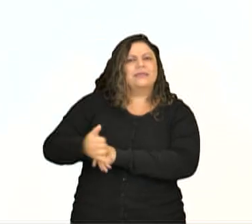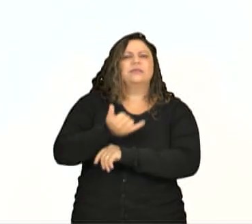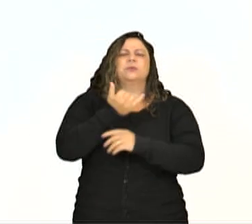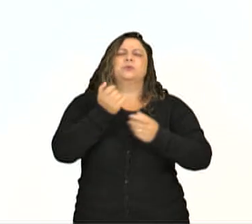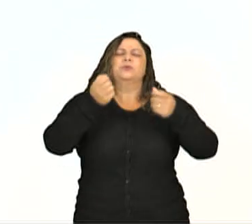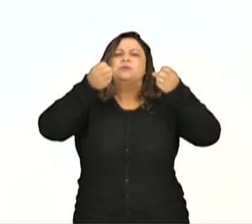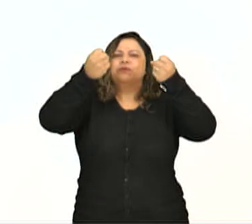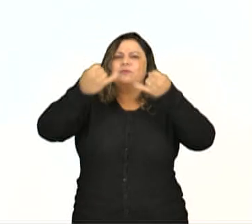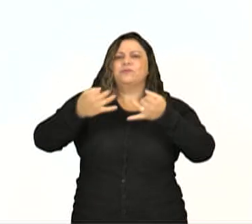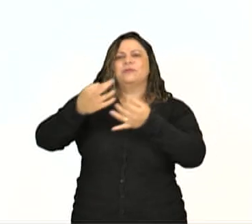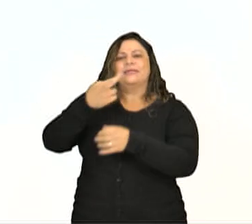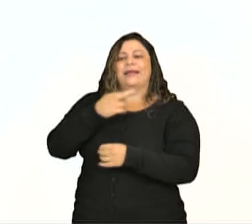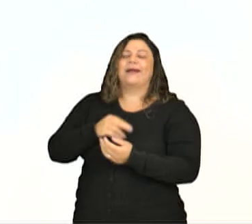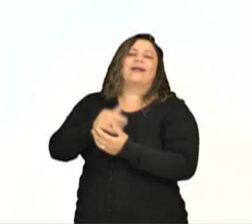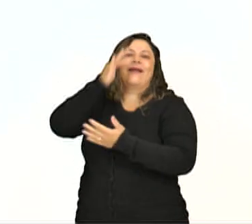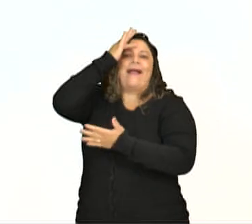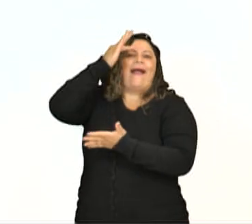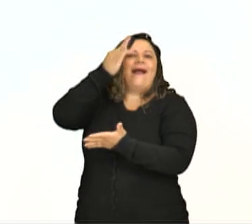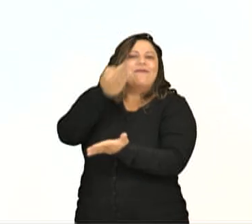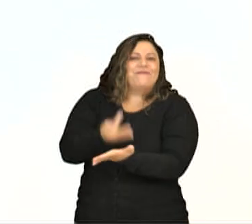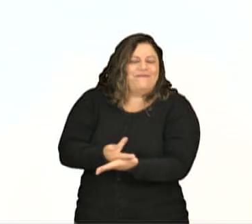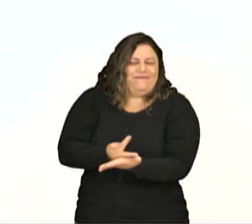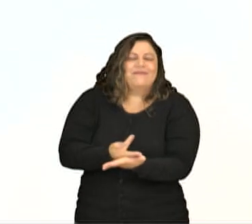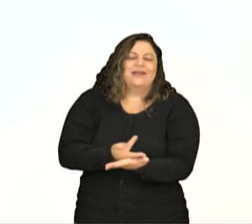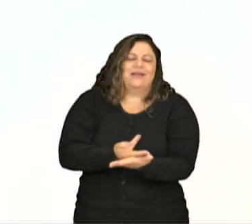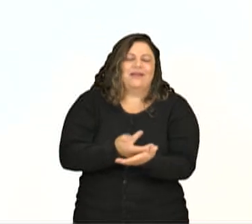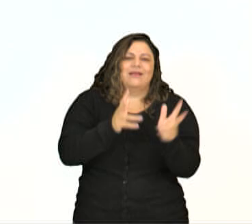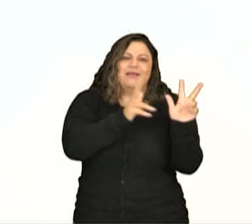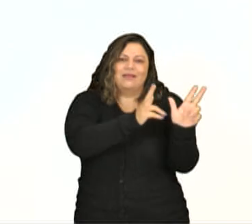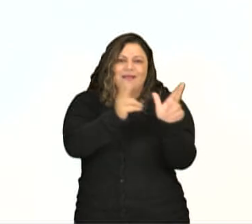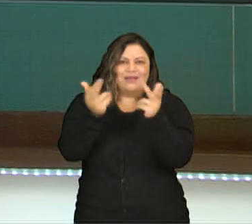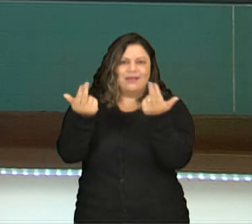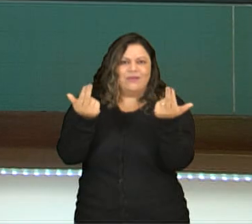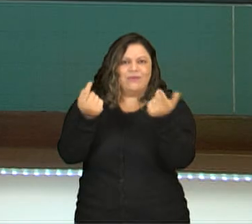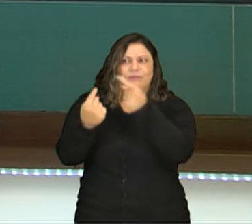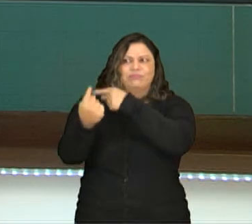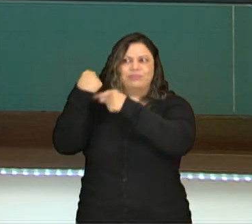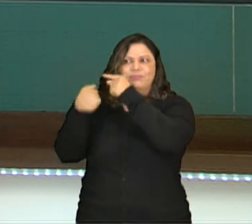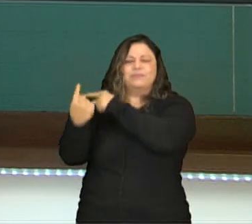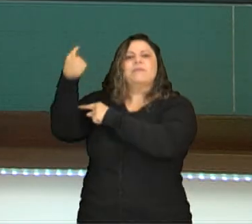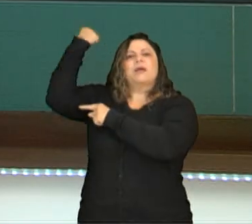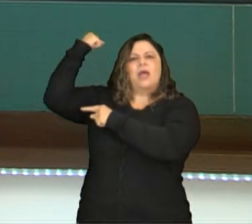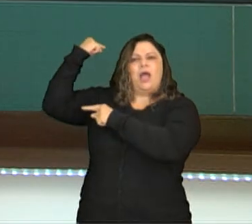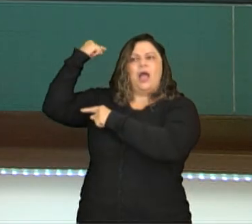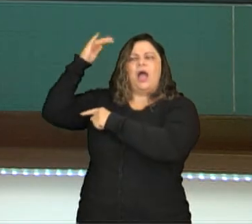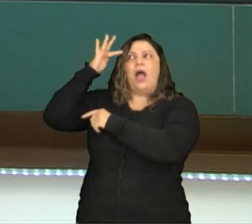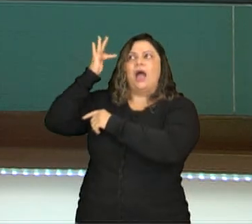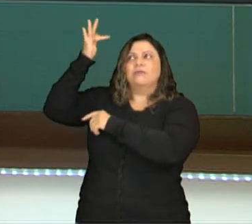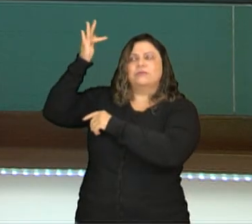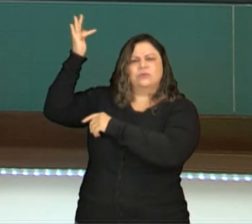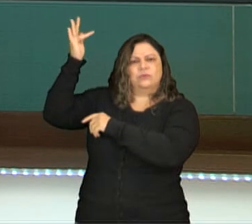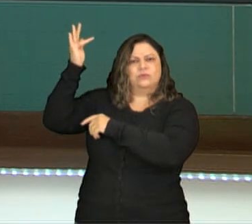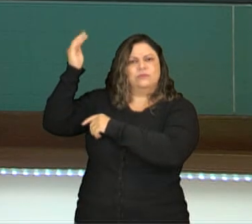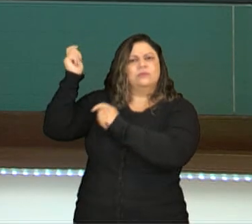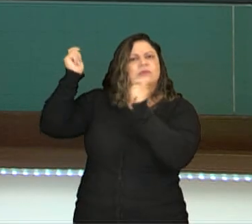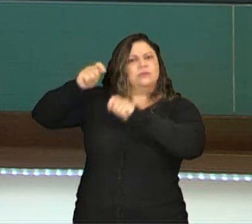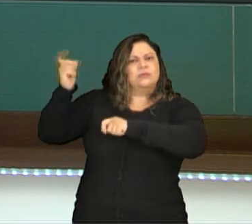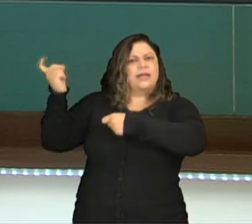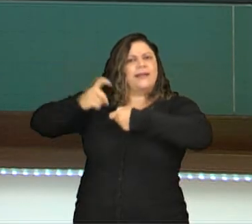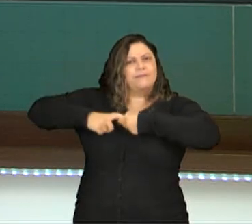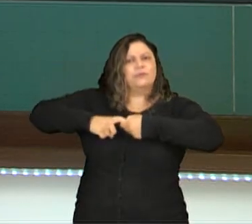assim como na patrística, um momento em que a filosofia vai estar muito presente na